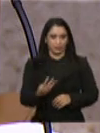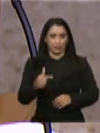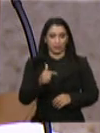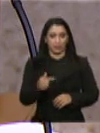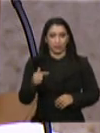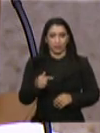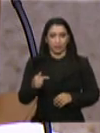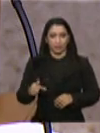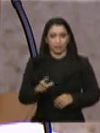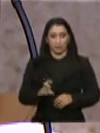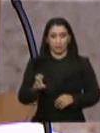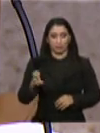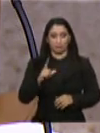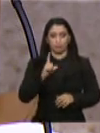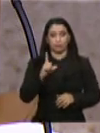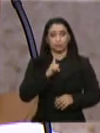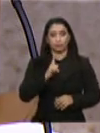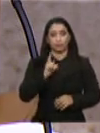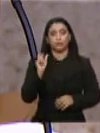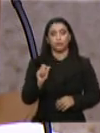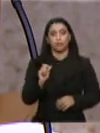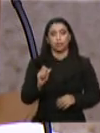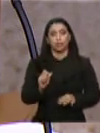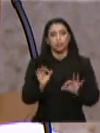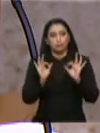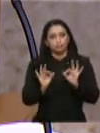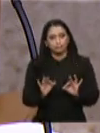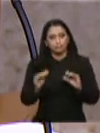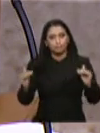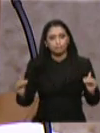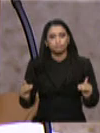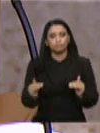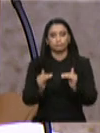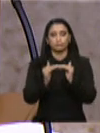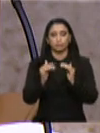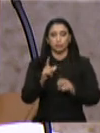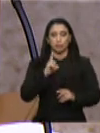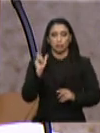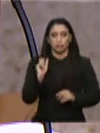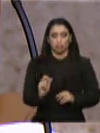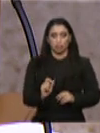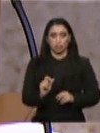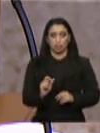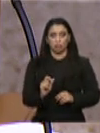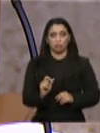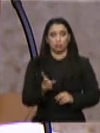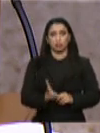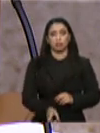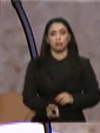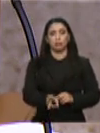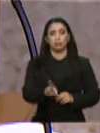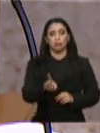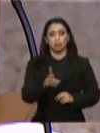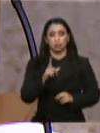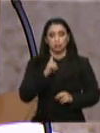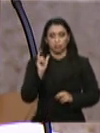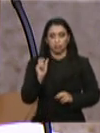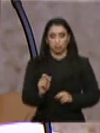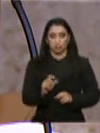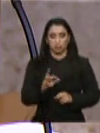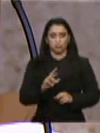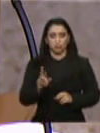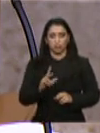33.765. Eu formei essa convicção, é como eu a compreendo, né, e louvando sempre, né, não